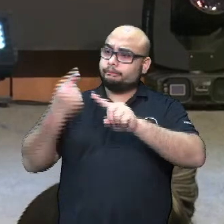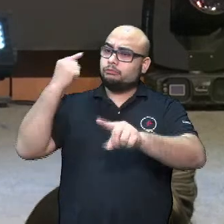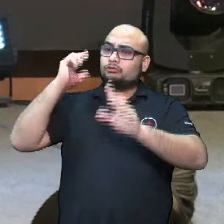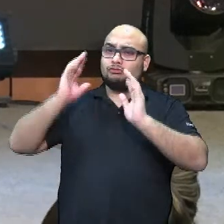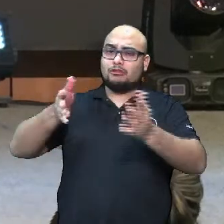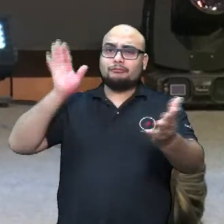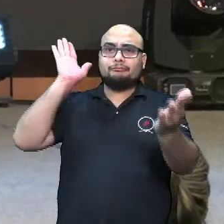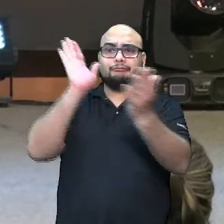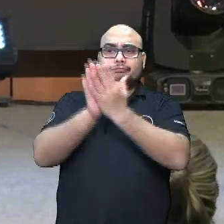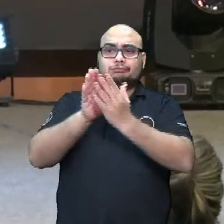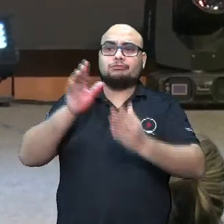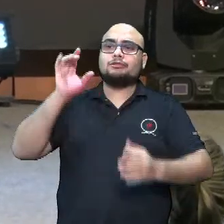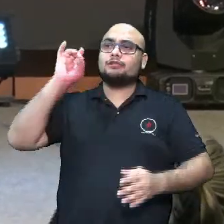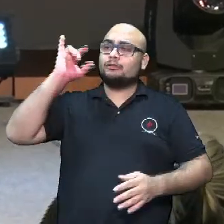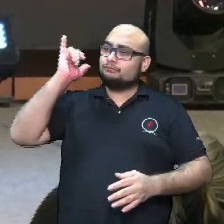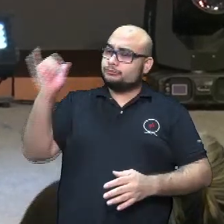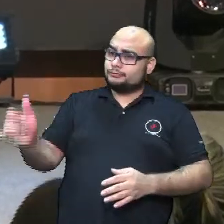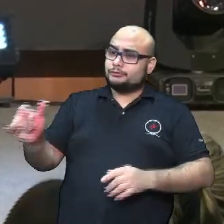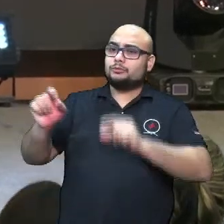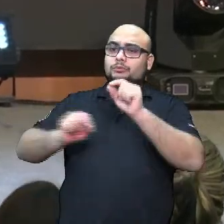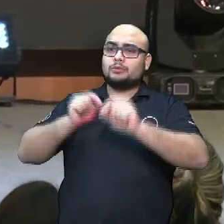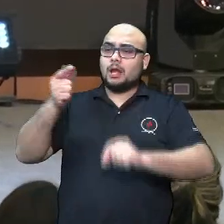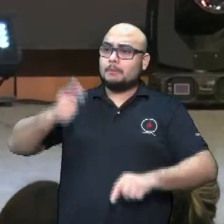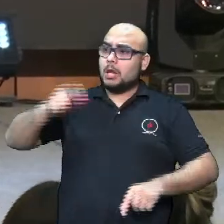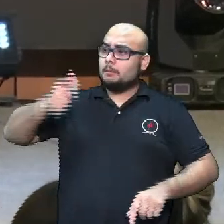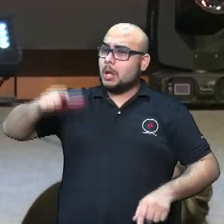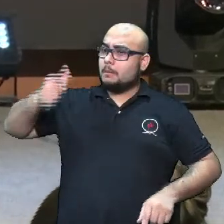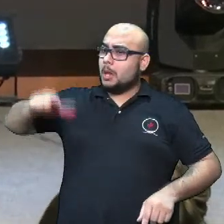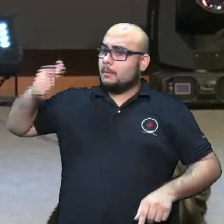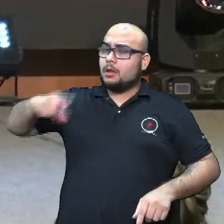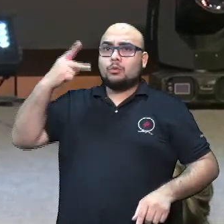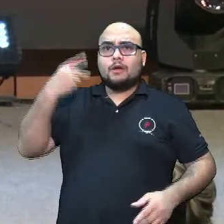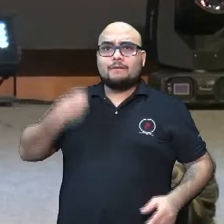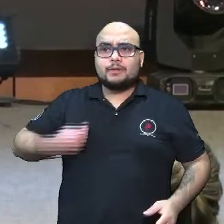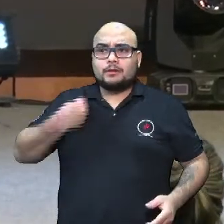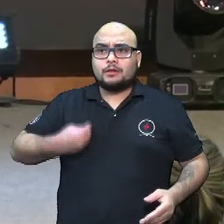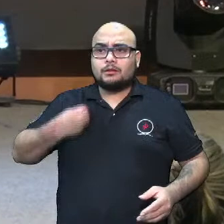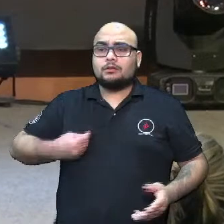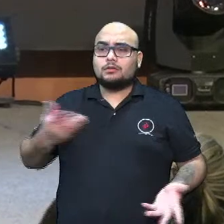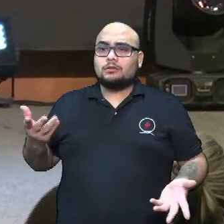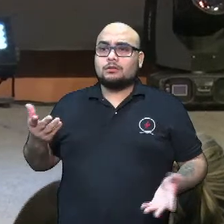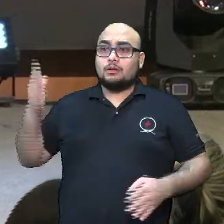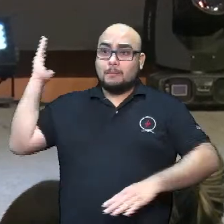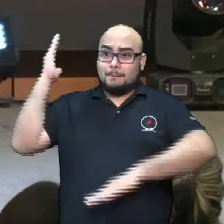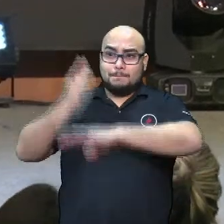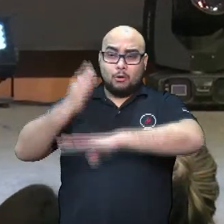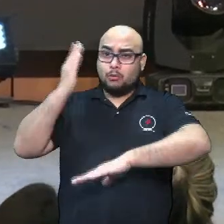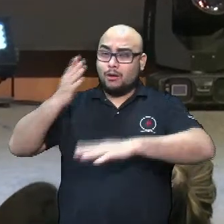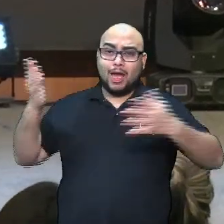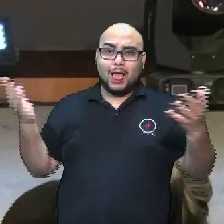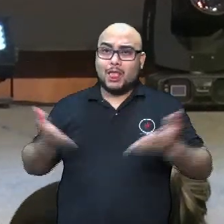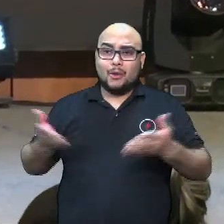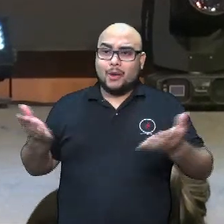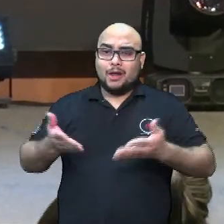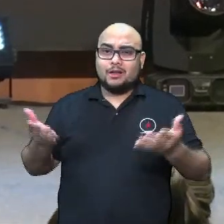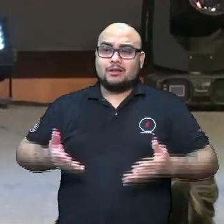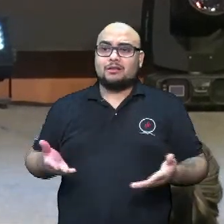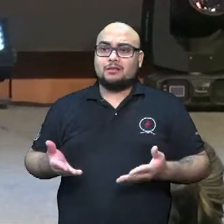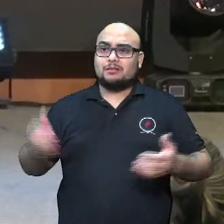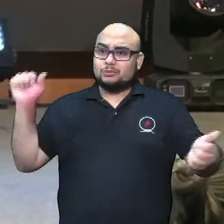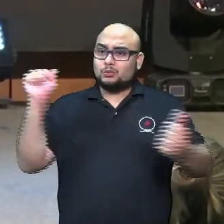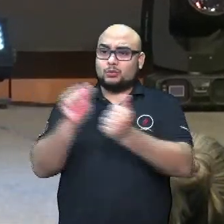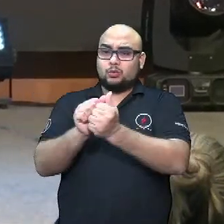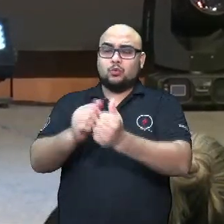está dizendo: eu tenho muito mais para fazer na sua vida. Se você venceu até aqui sozinho, comigo, nada vai conseguir te